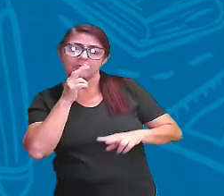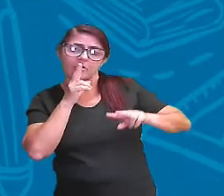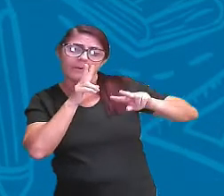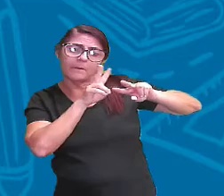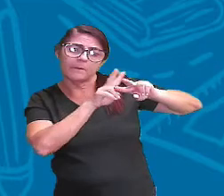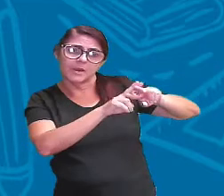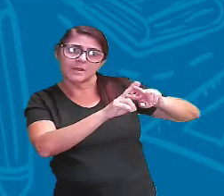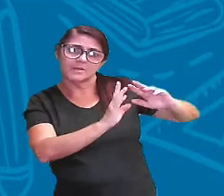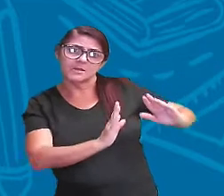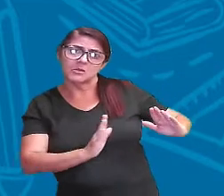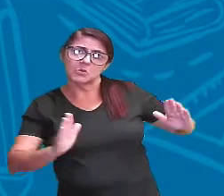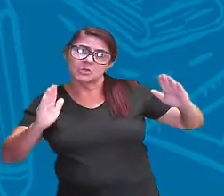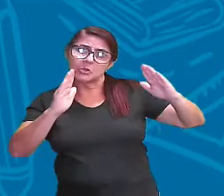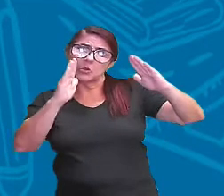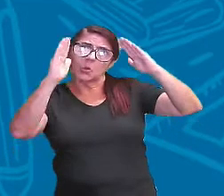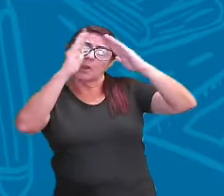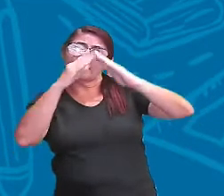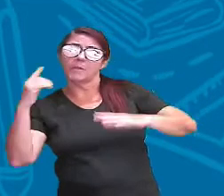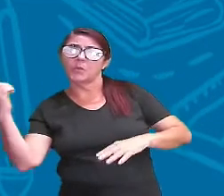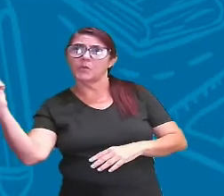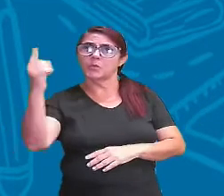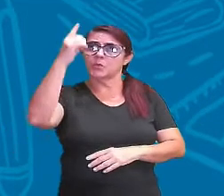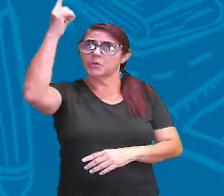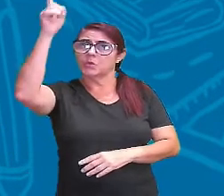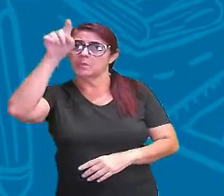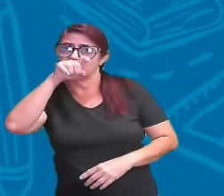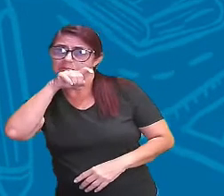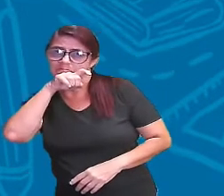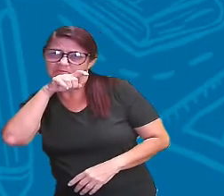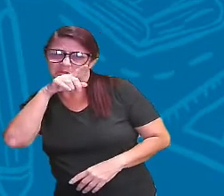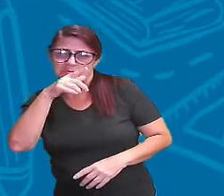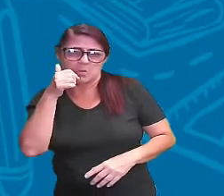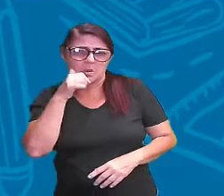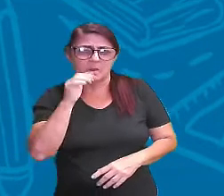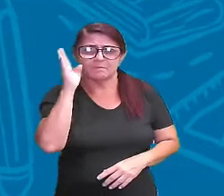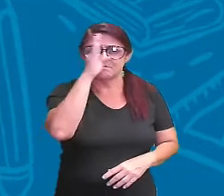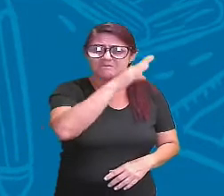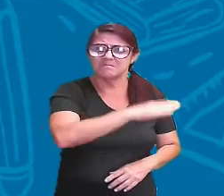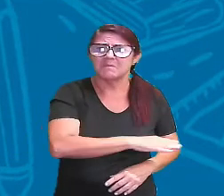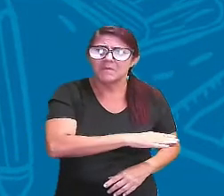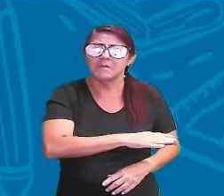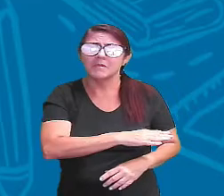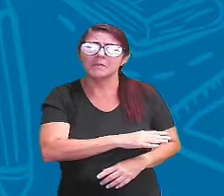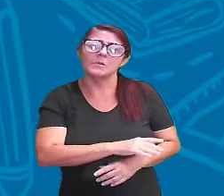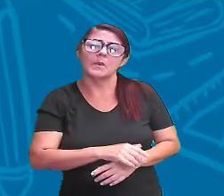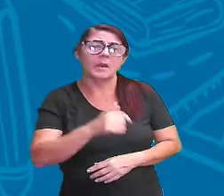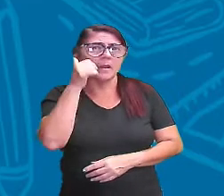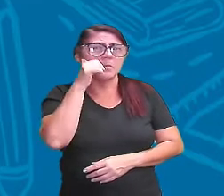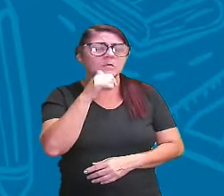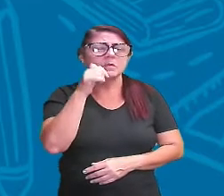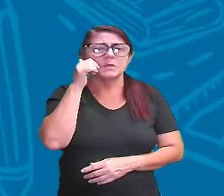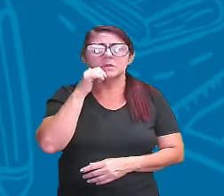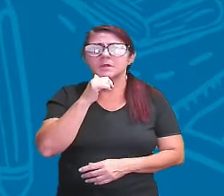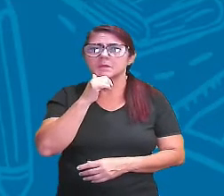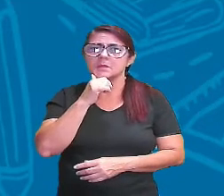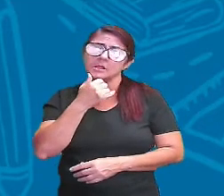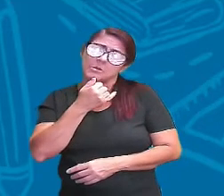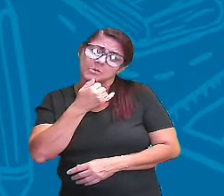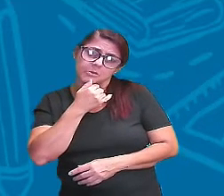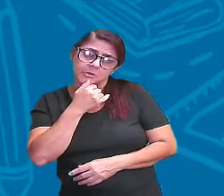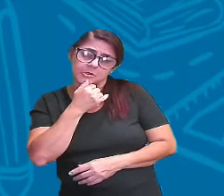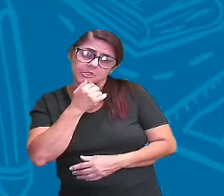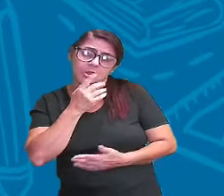numa torre muito alta por uma bruxa, né? E ela está lá. Qual é o conflito,